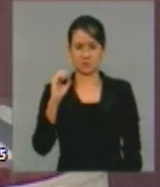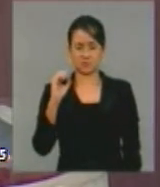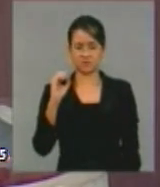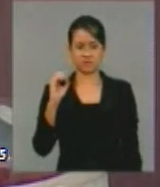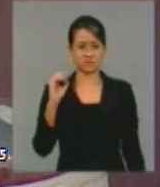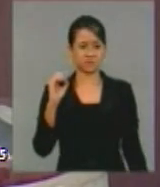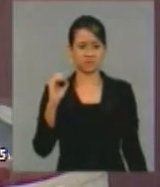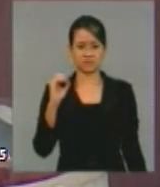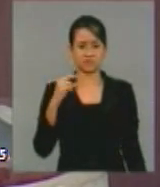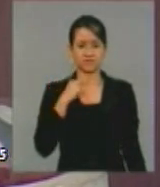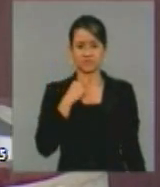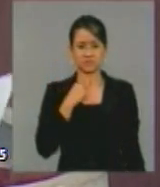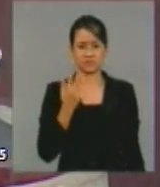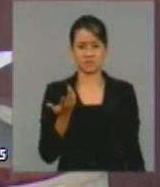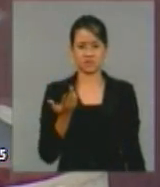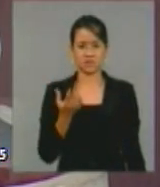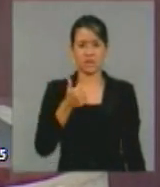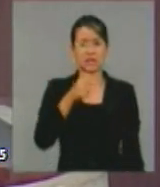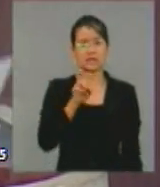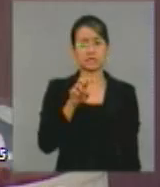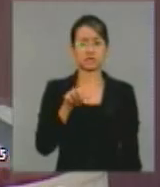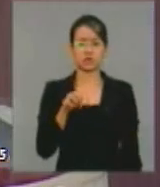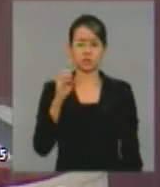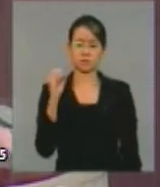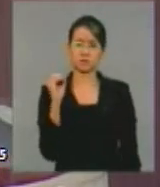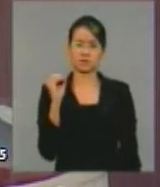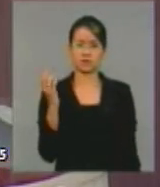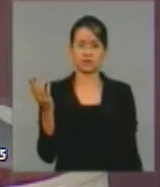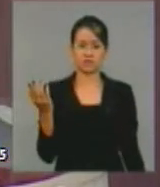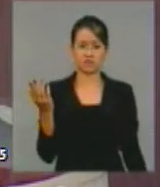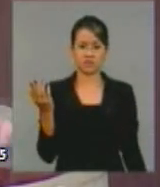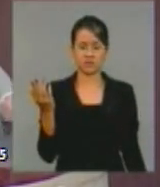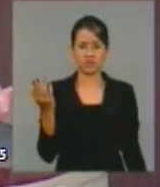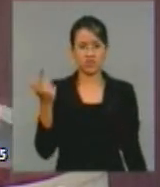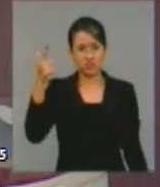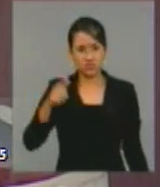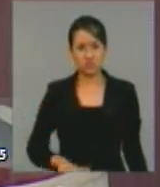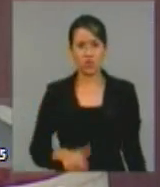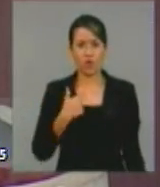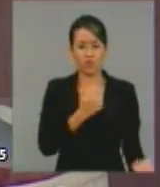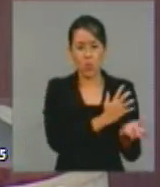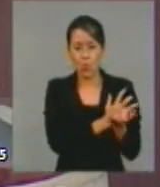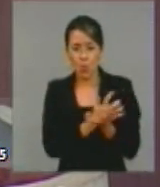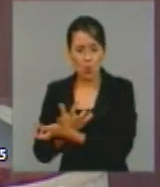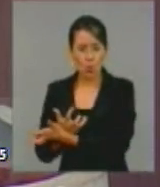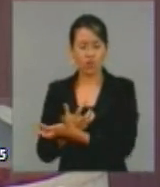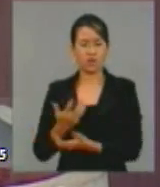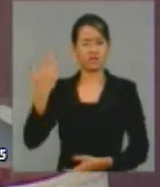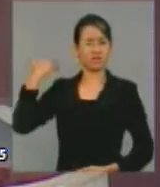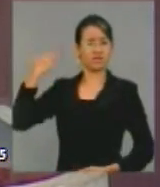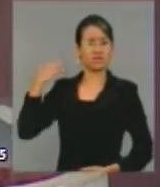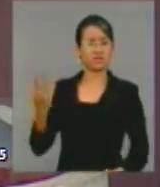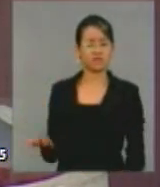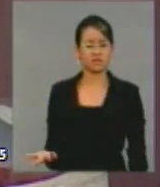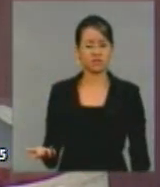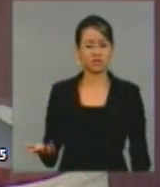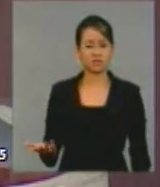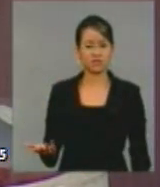Não podemos viver o 15 2.0. O segundo 15, em que a